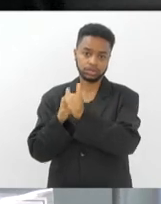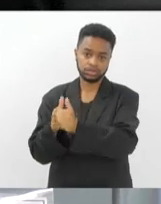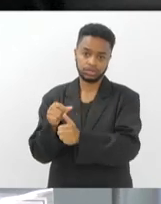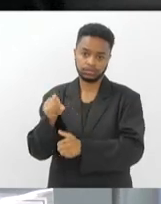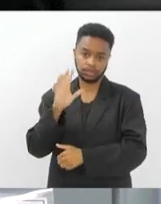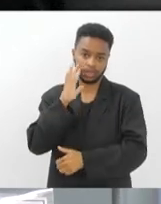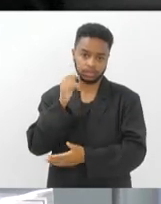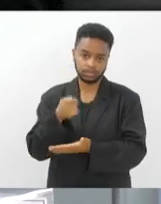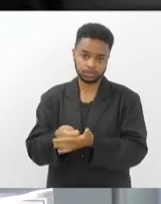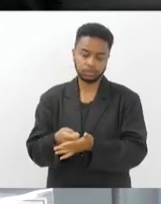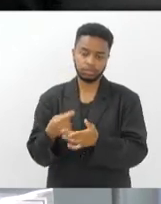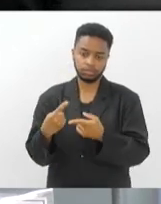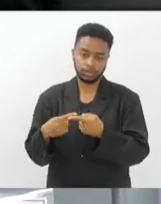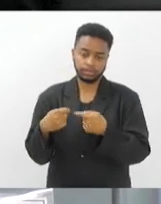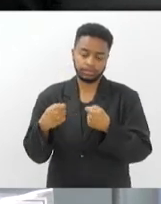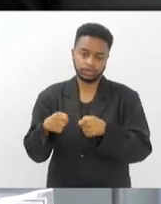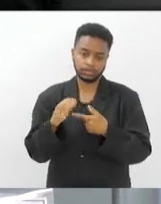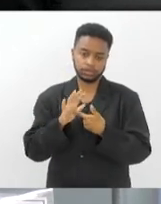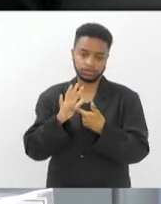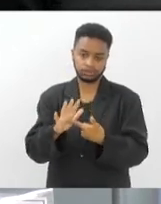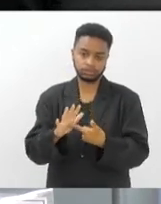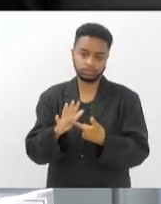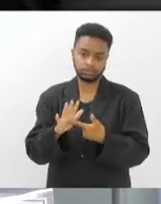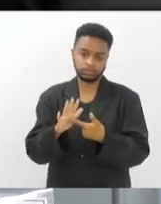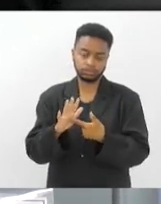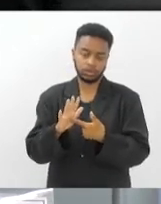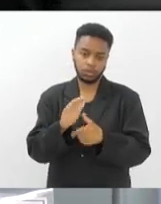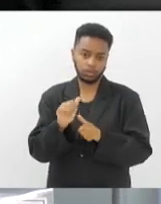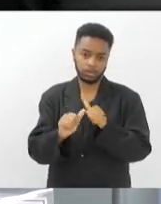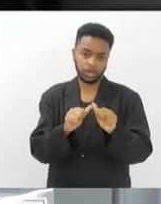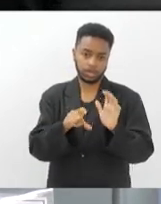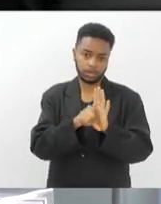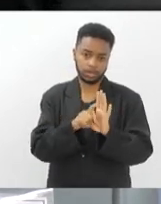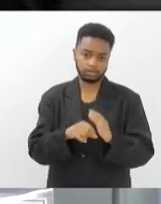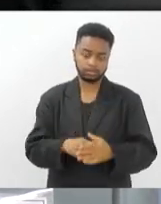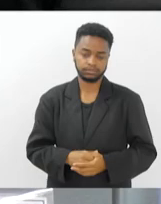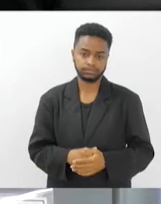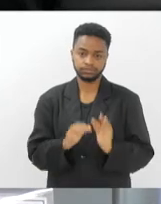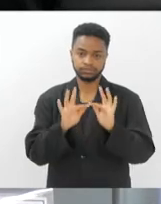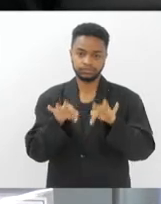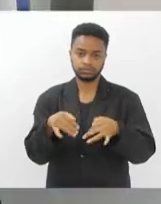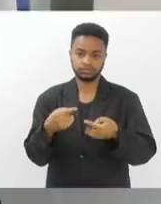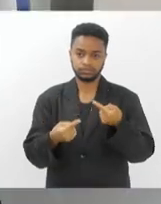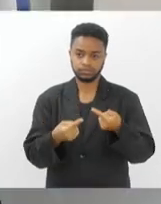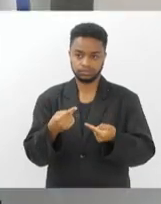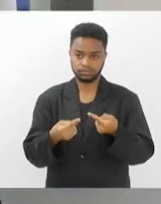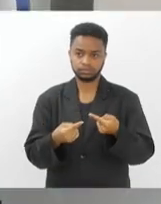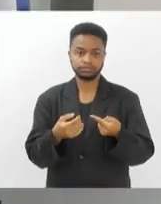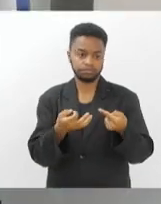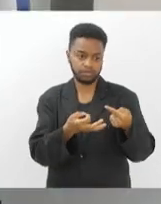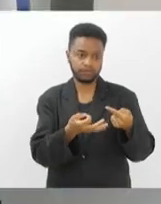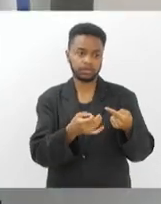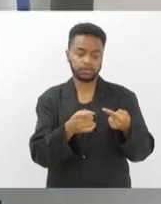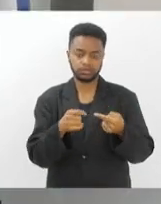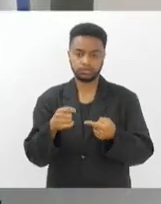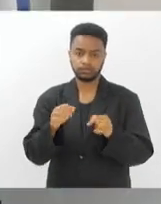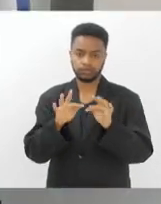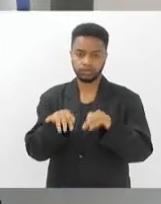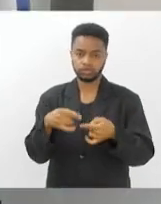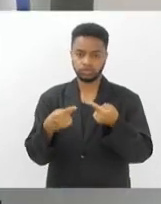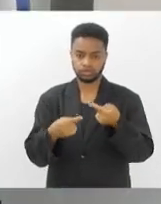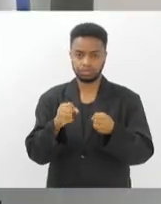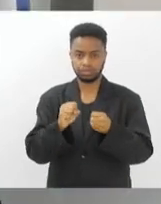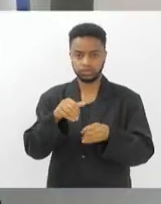de Vossa Excelência. Ele representa modificando a lei. Então, encerrada a discussão. Perfeito. Encerrada a discussão,